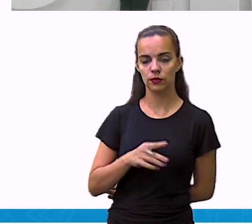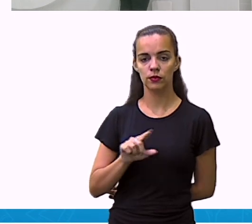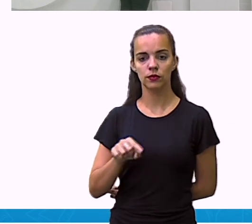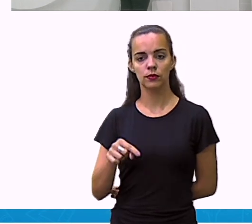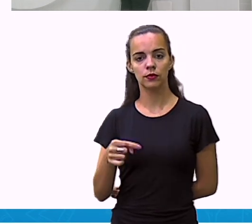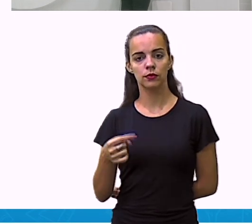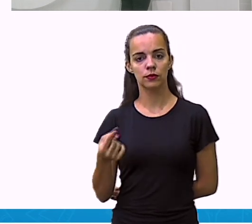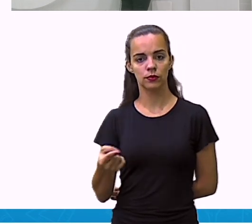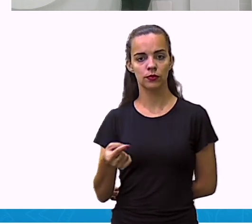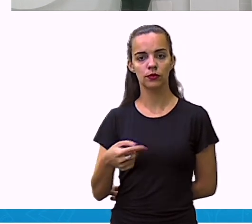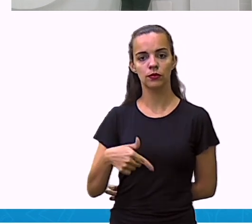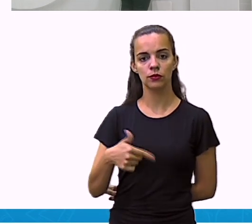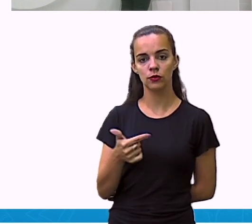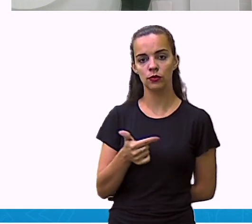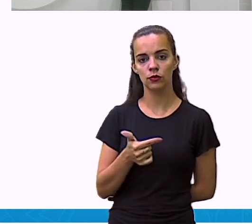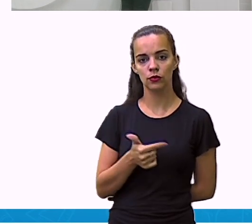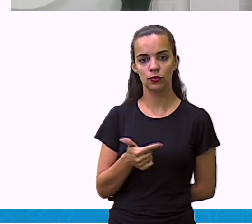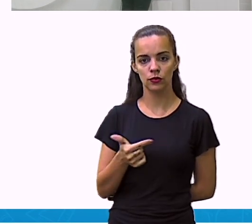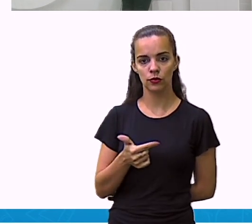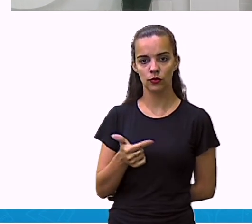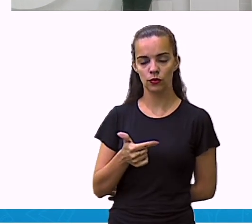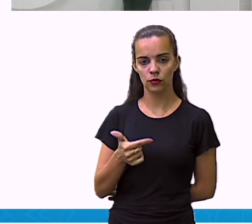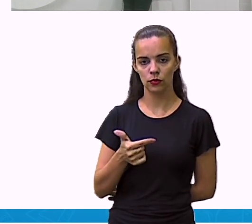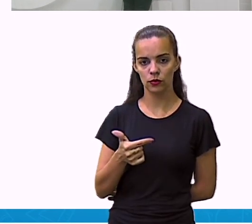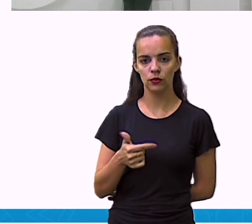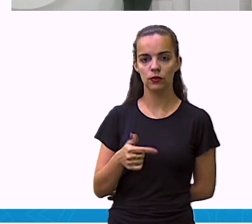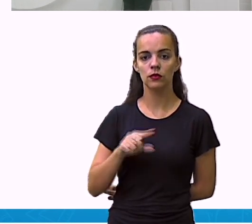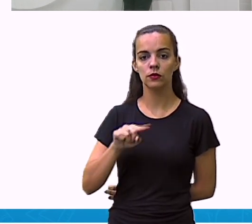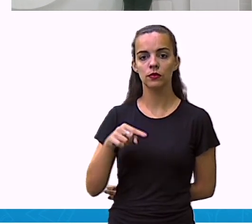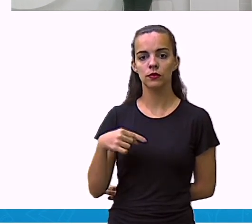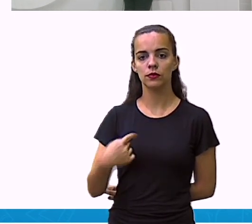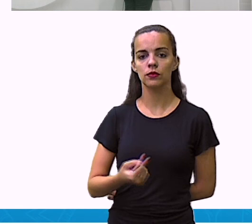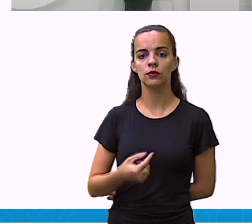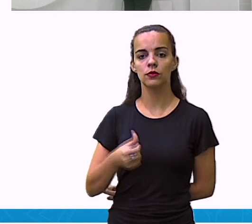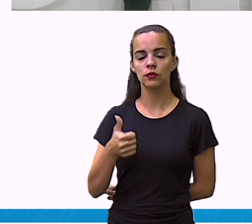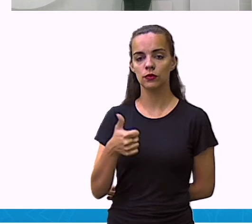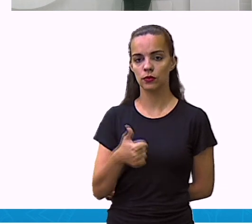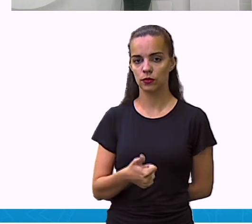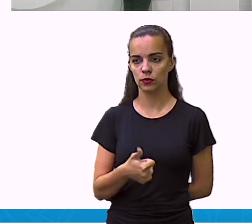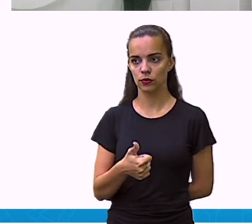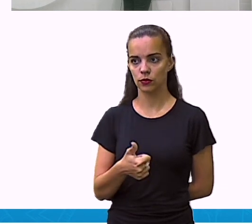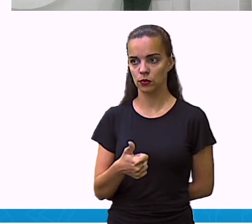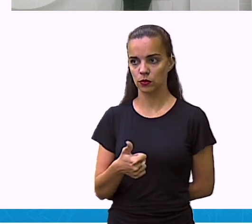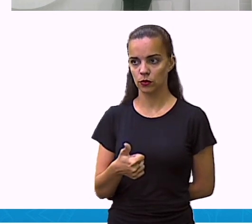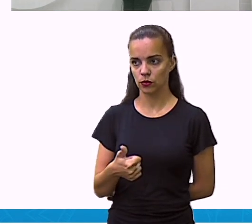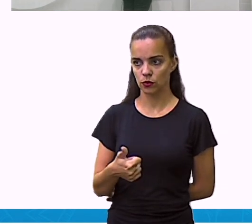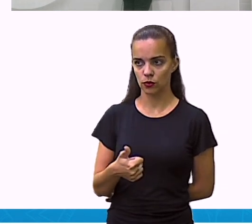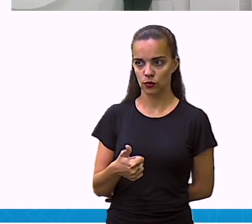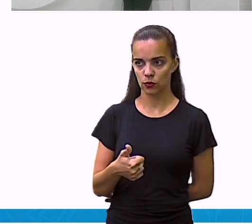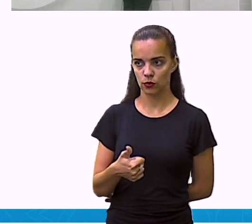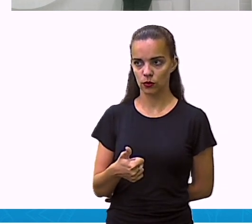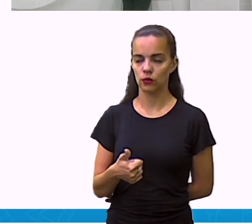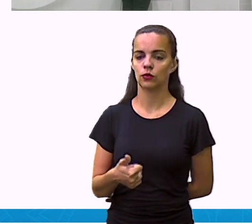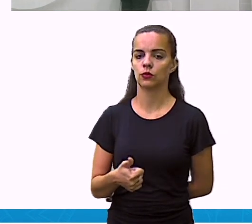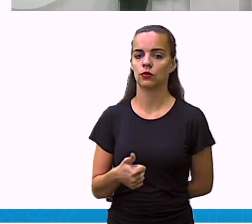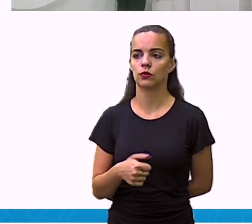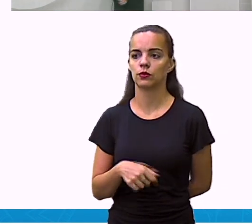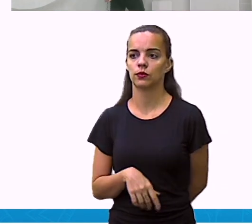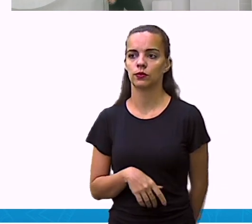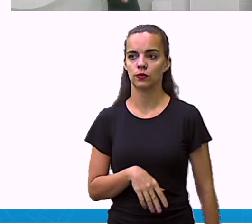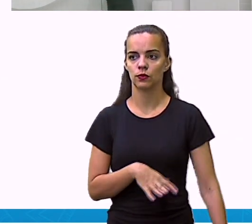3. Antecessor do 3, 2. E, por último, antecessor do 2,